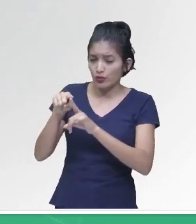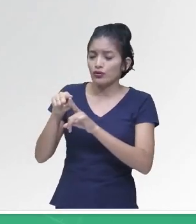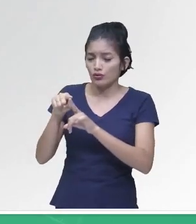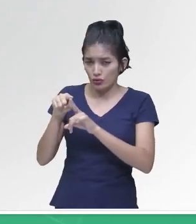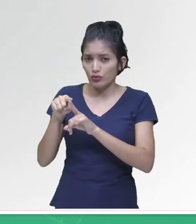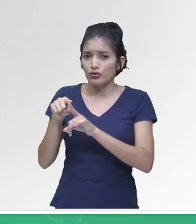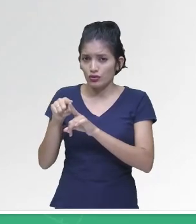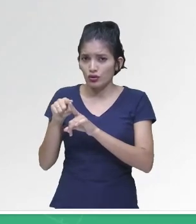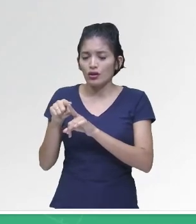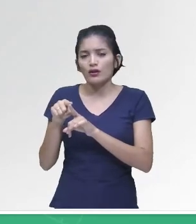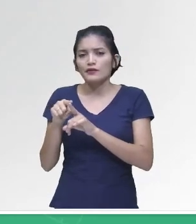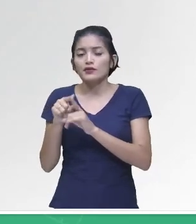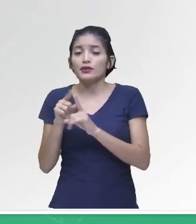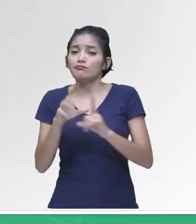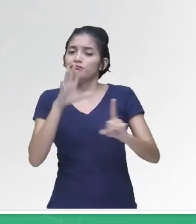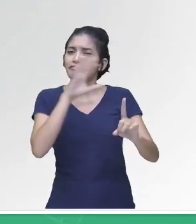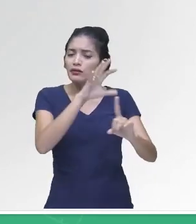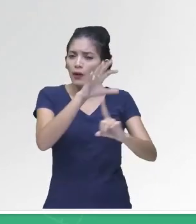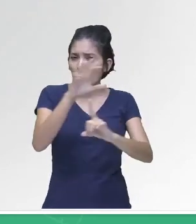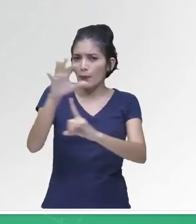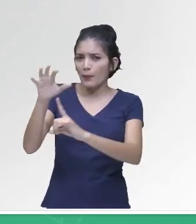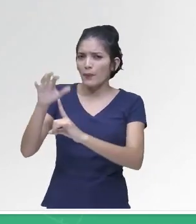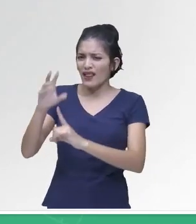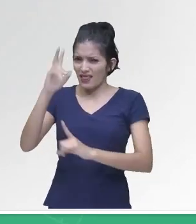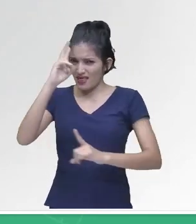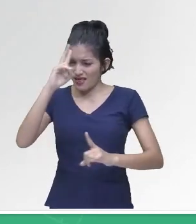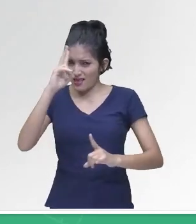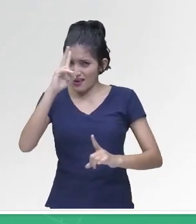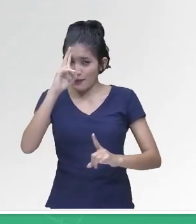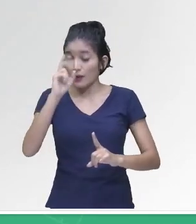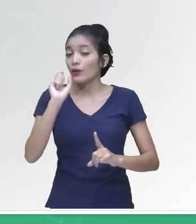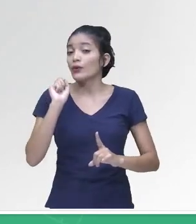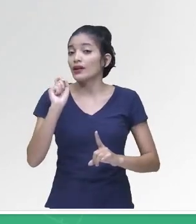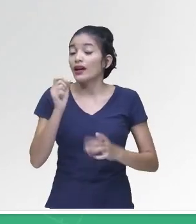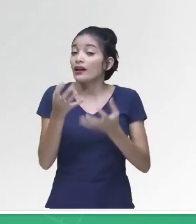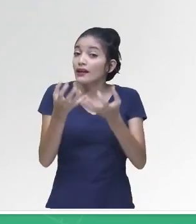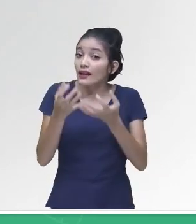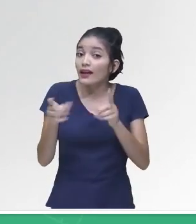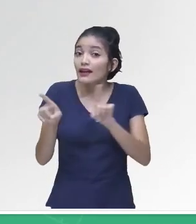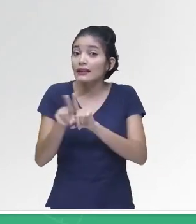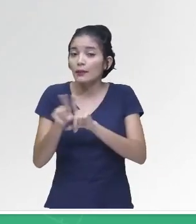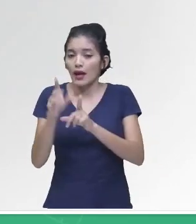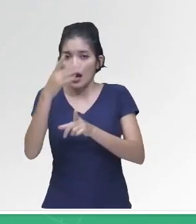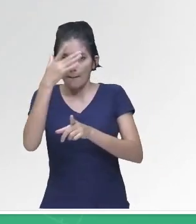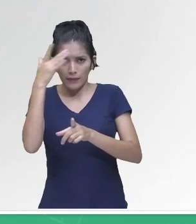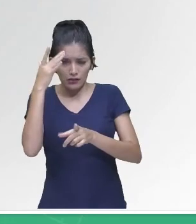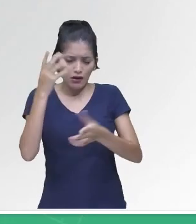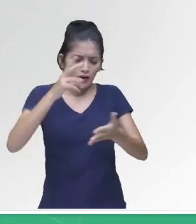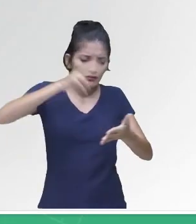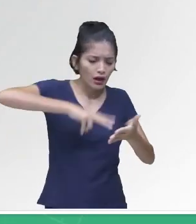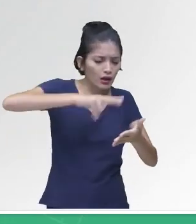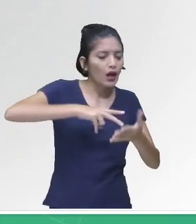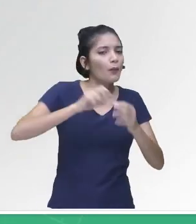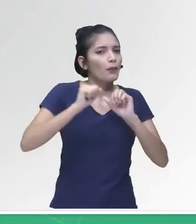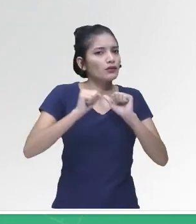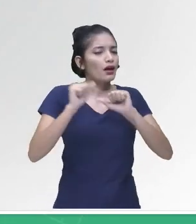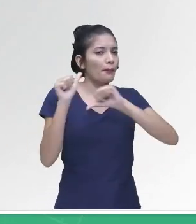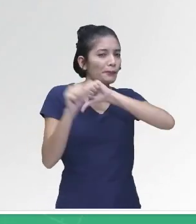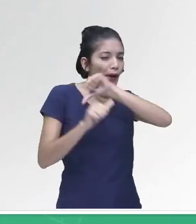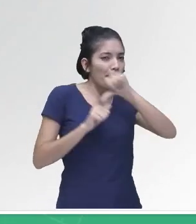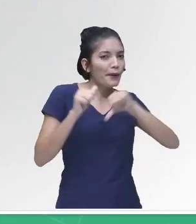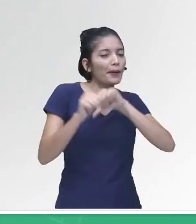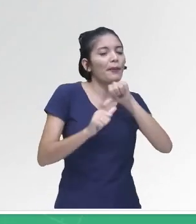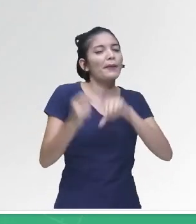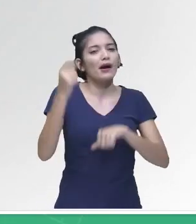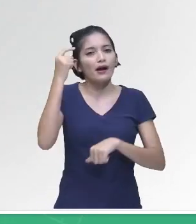da persuasão. Lembra? A persuasão, ela quer também fazer com que você possa mudar a sua